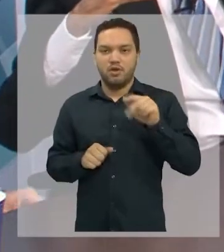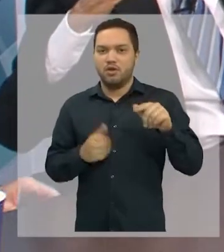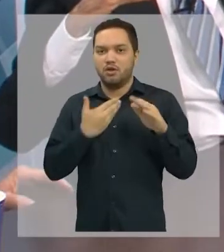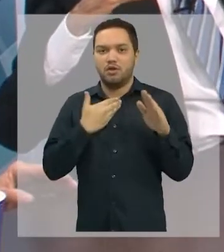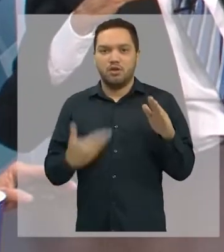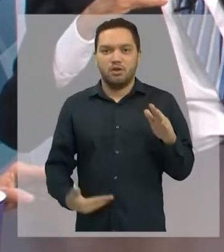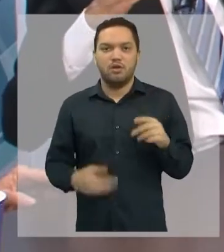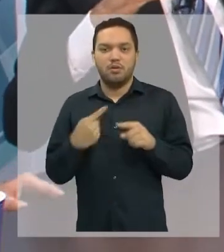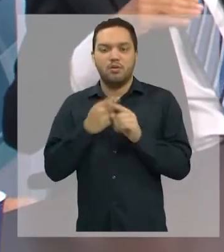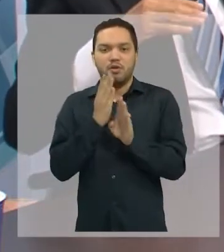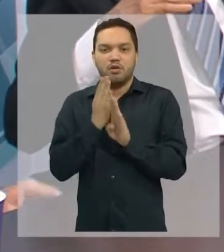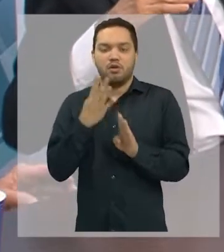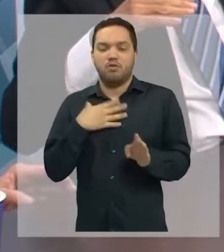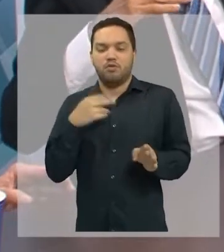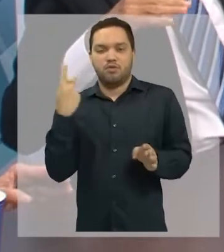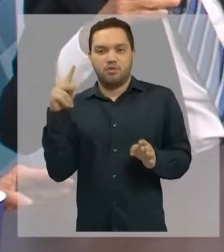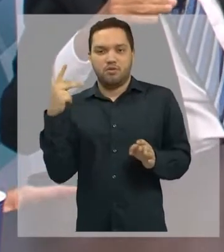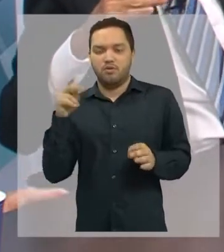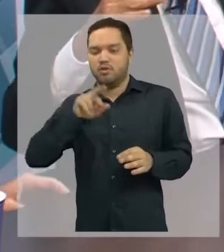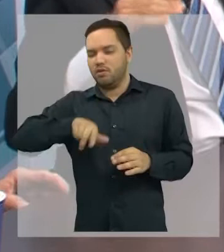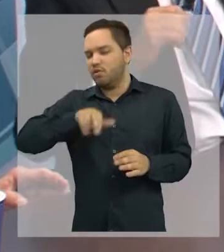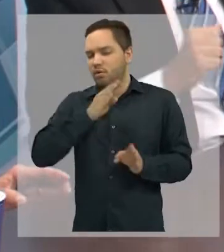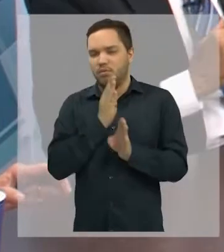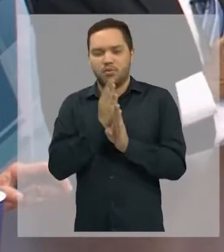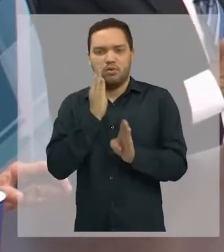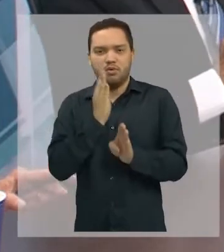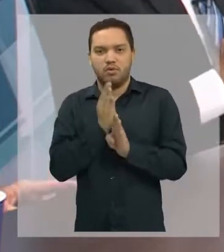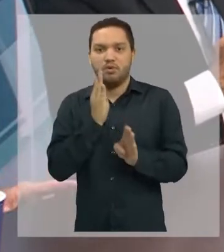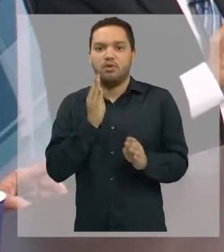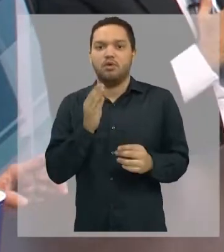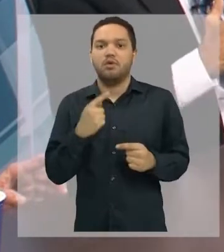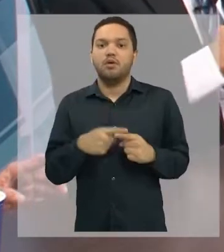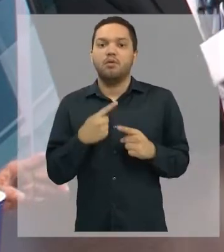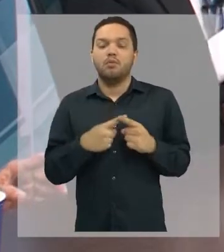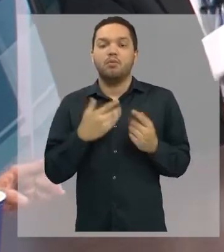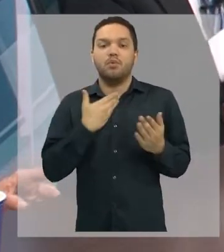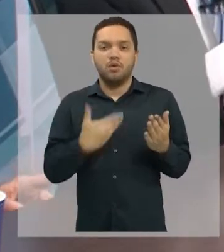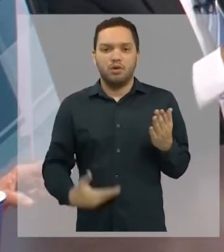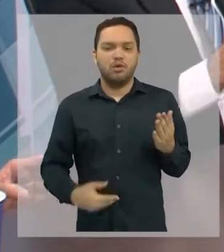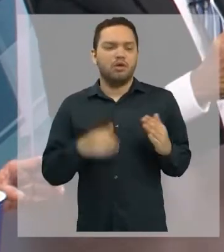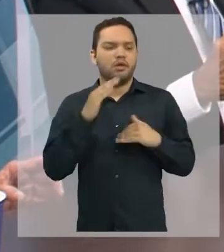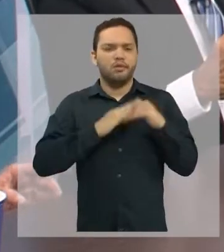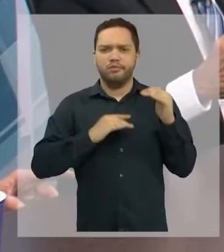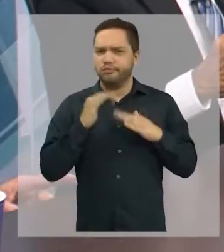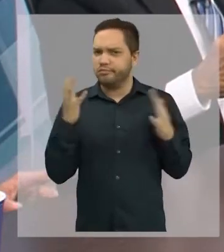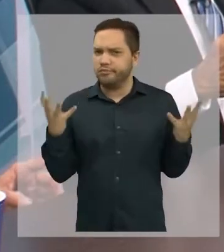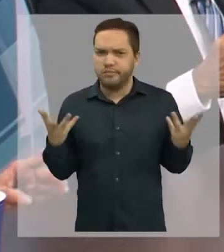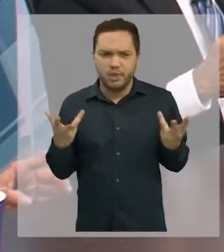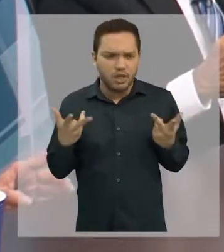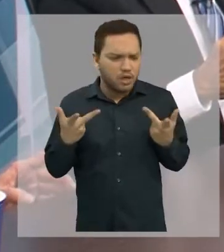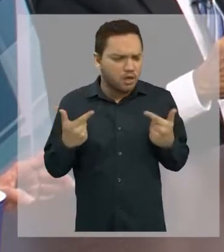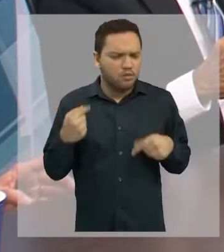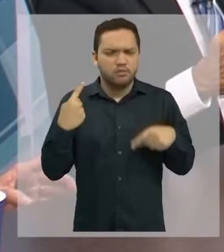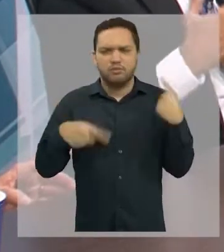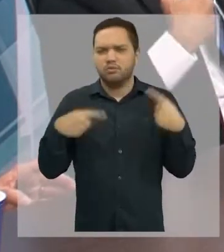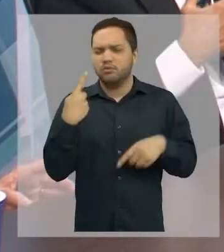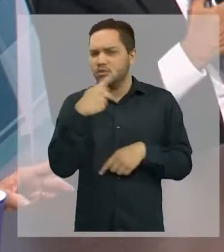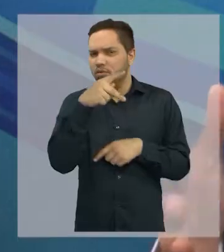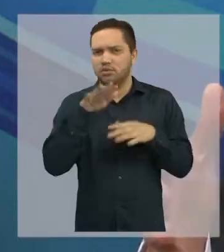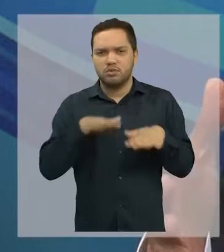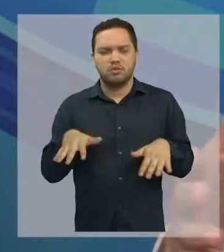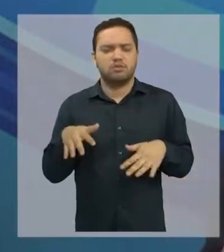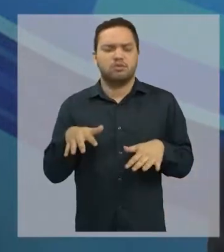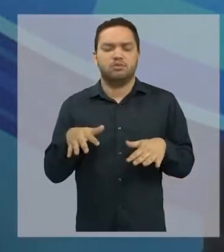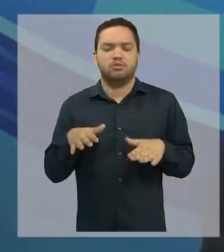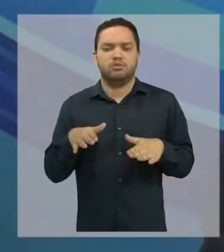foi governador por ser filho do senador Manuel Fernandes Távora. Foi governador porque tinha uma grande habilidade política, né?